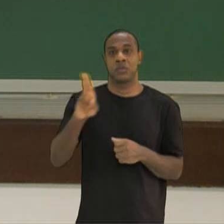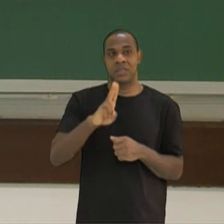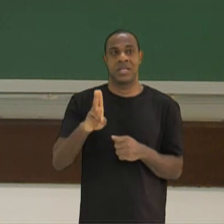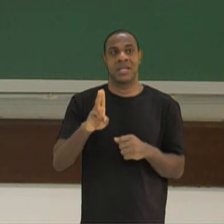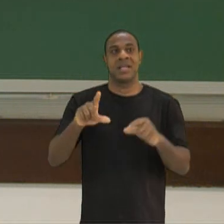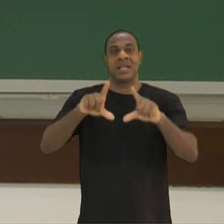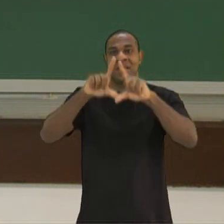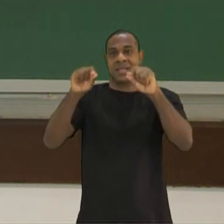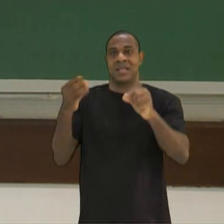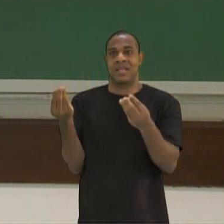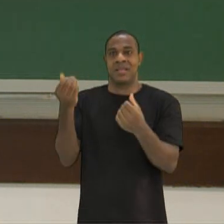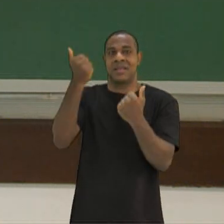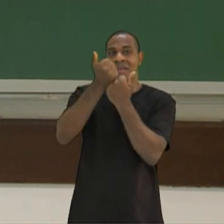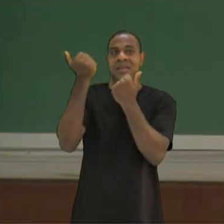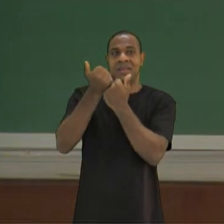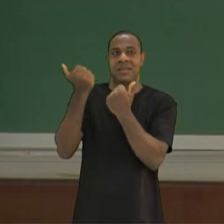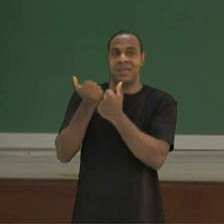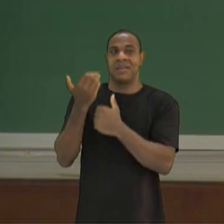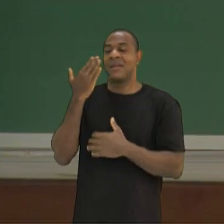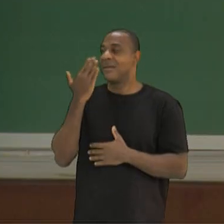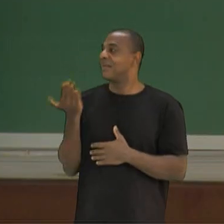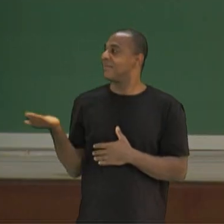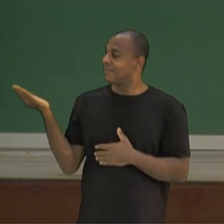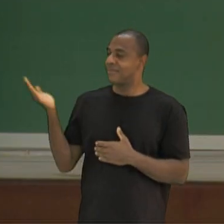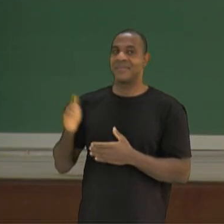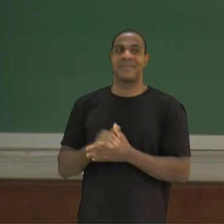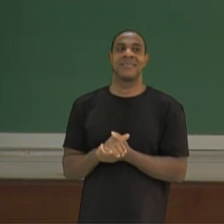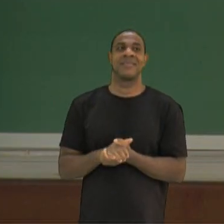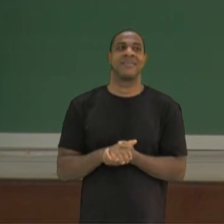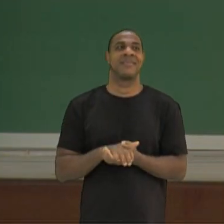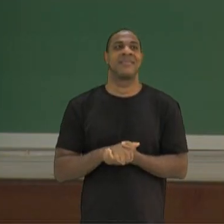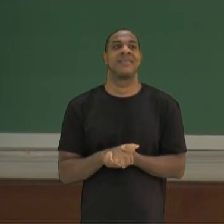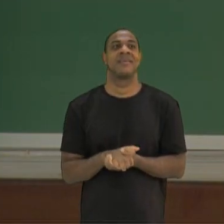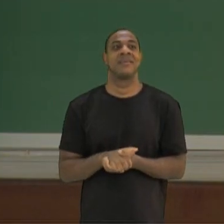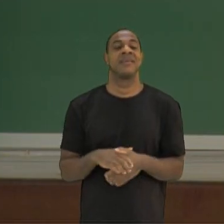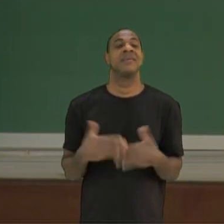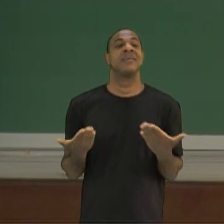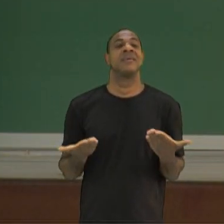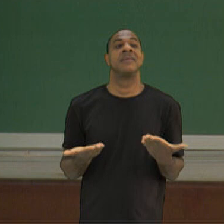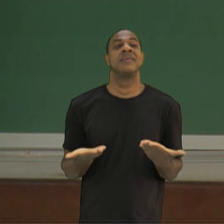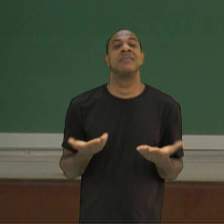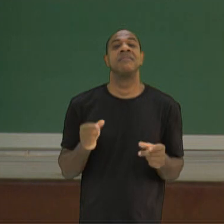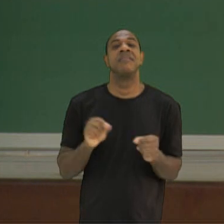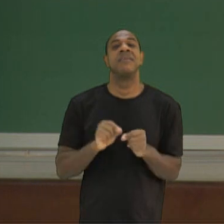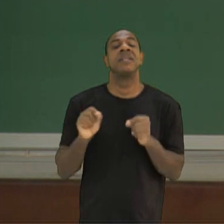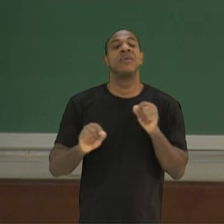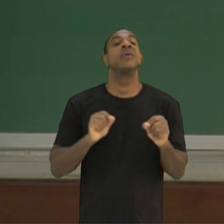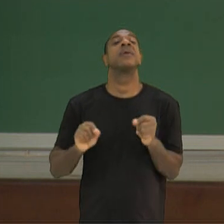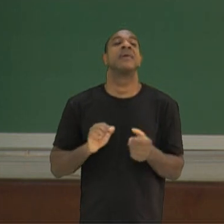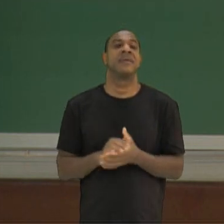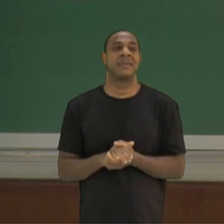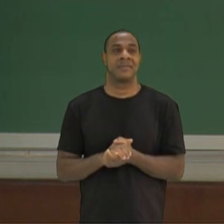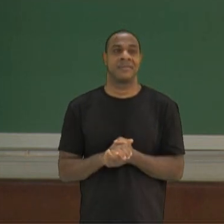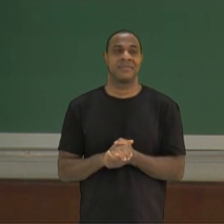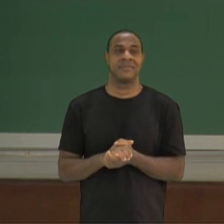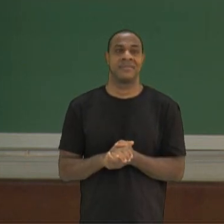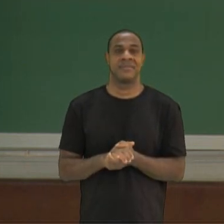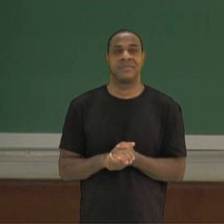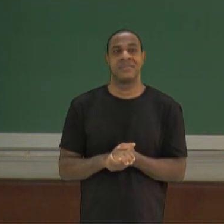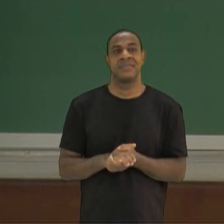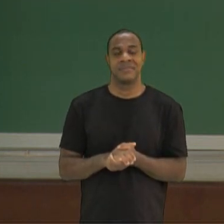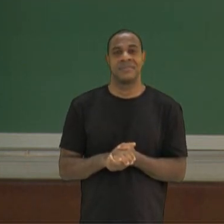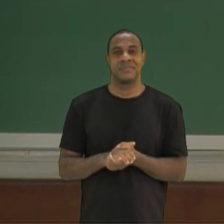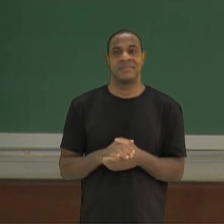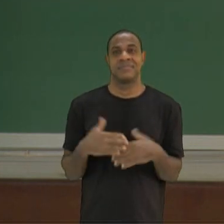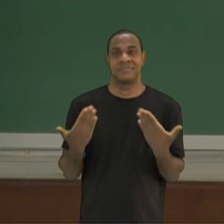dado e substituir na fórmula da aceleração. E aí, o que que você faz depois disso? A parte mais difícil já